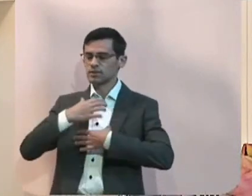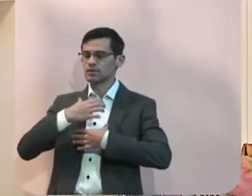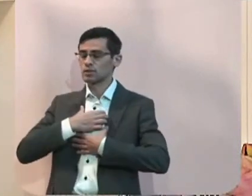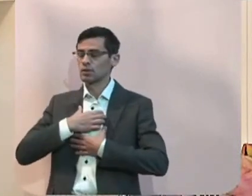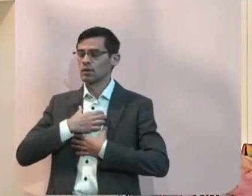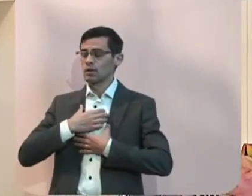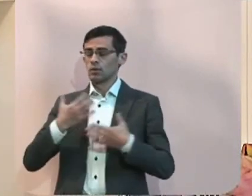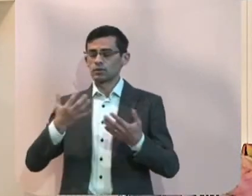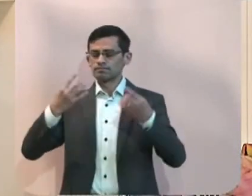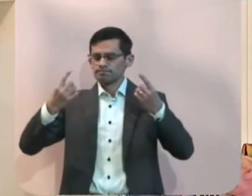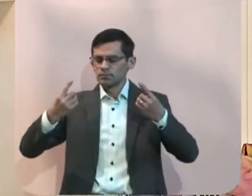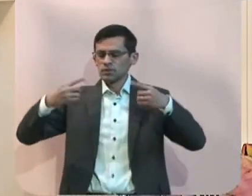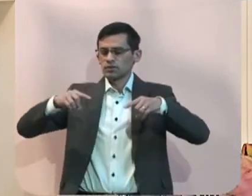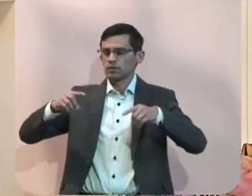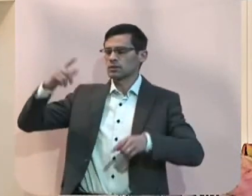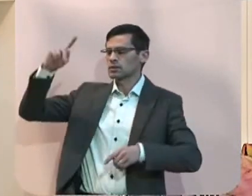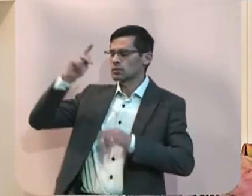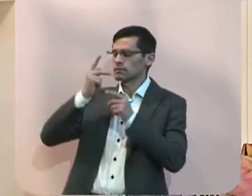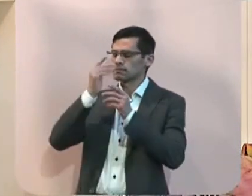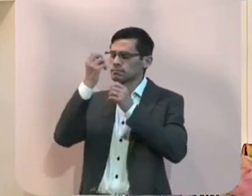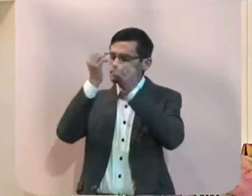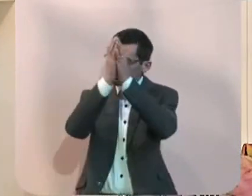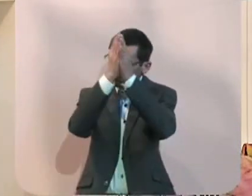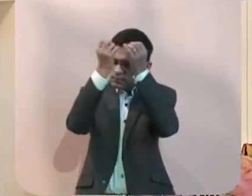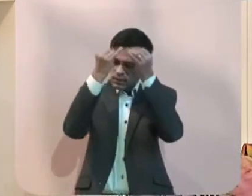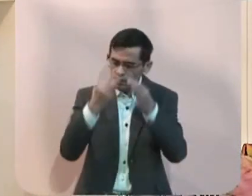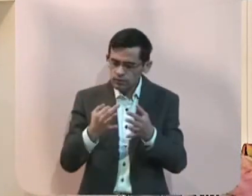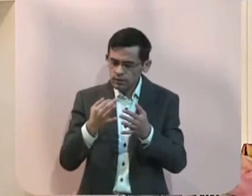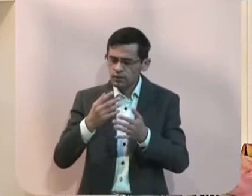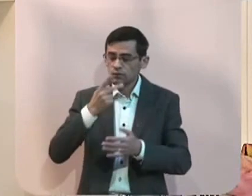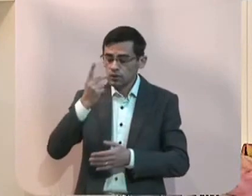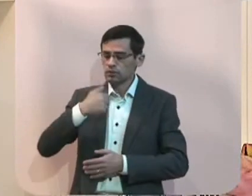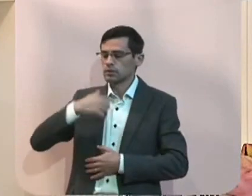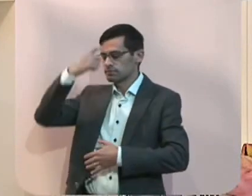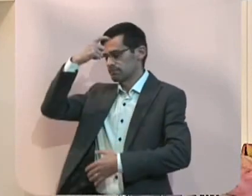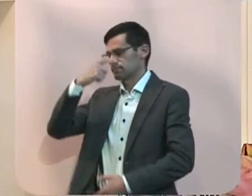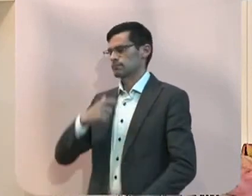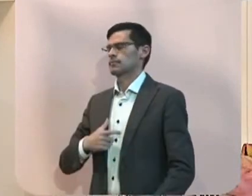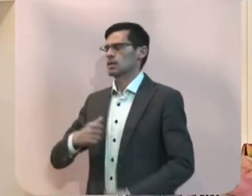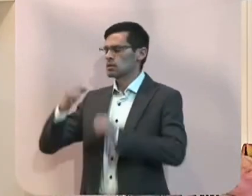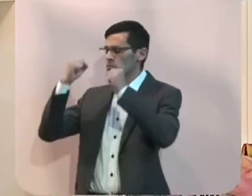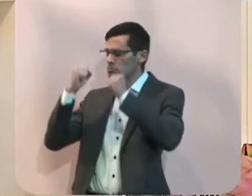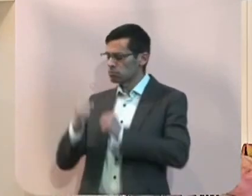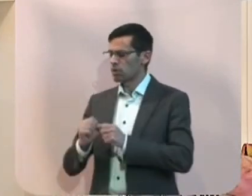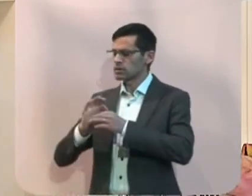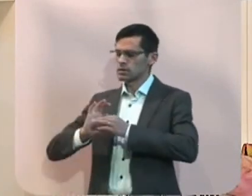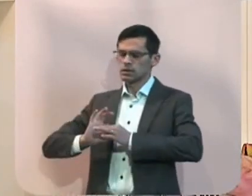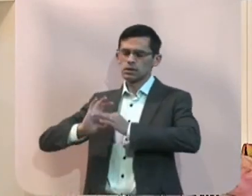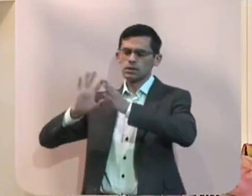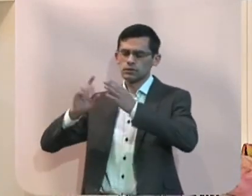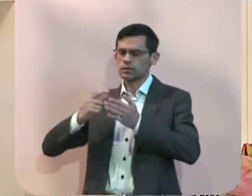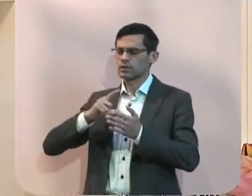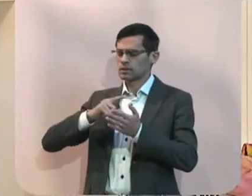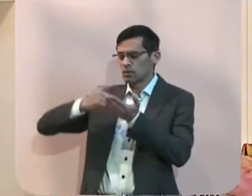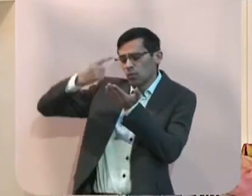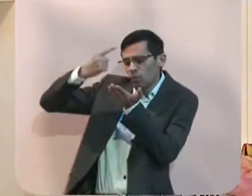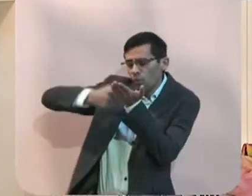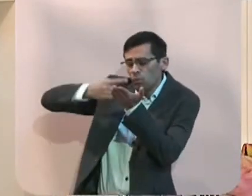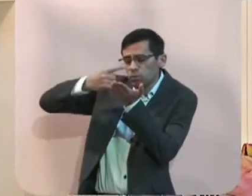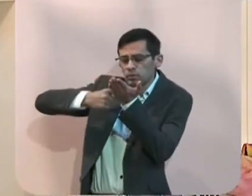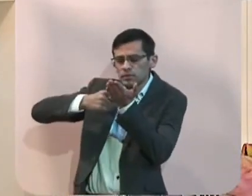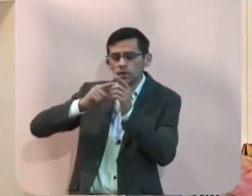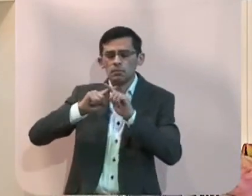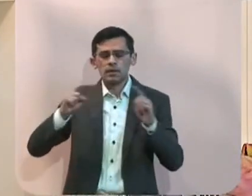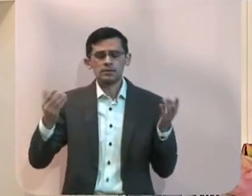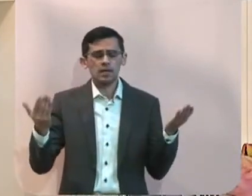do Evangelho, da Tua Palavra, eles estão dizendo, eis-me aqui, Senhor. Eu quero me comprometer. E agora,